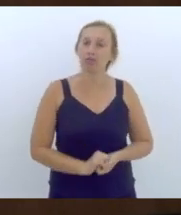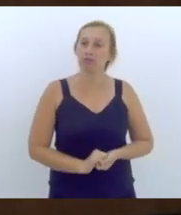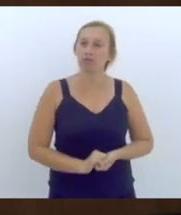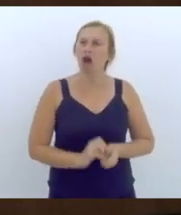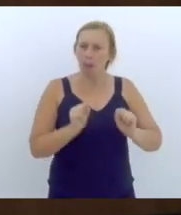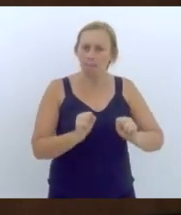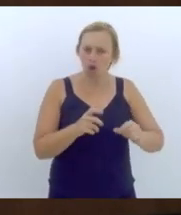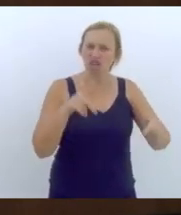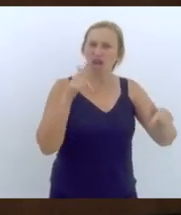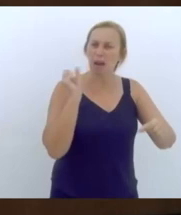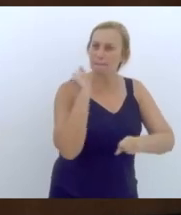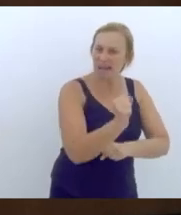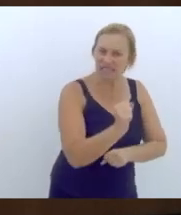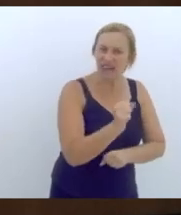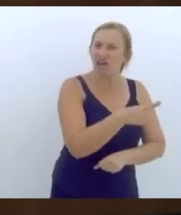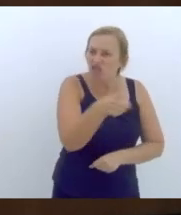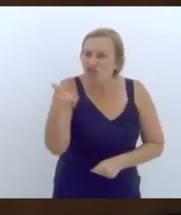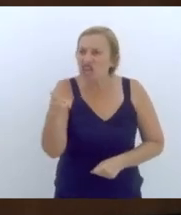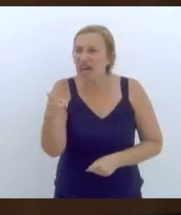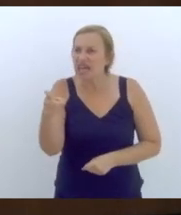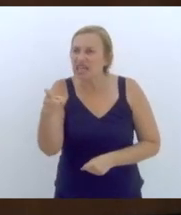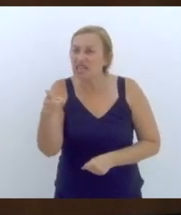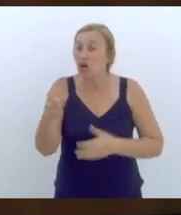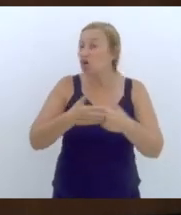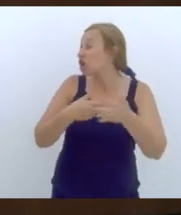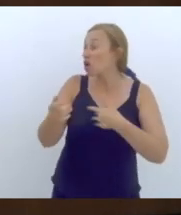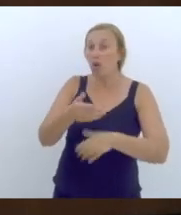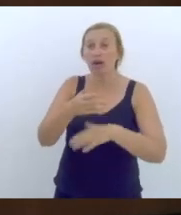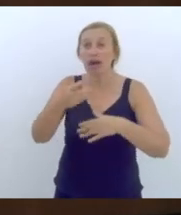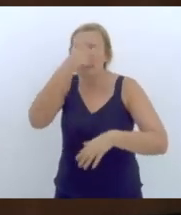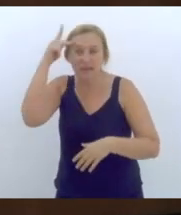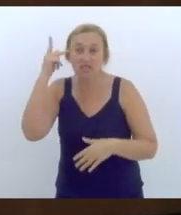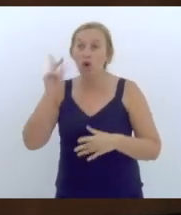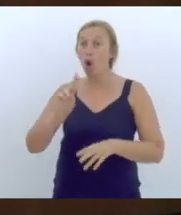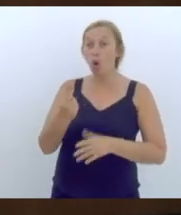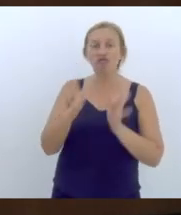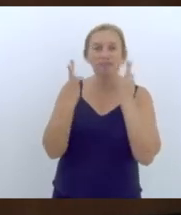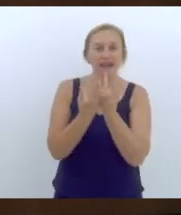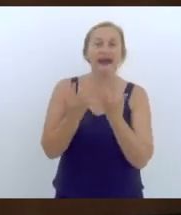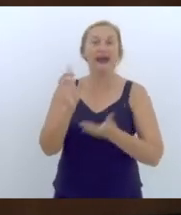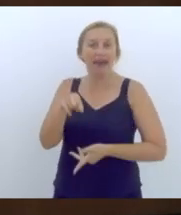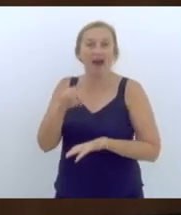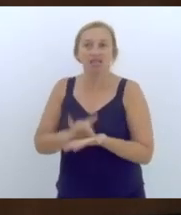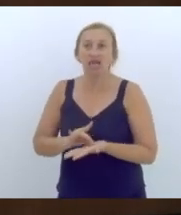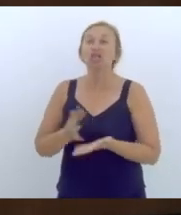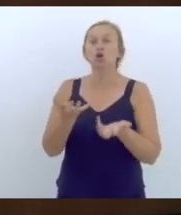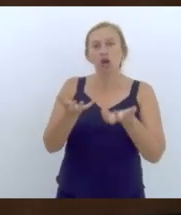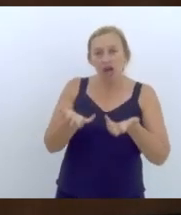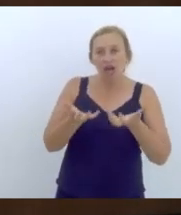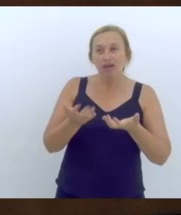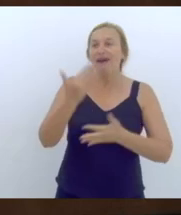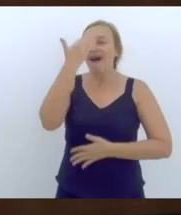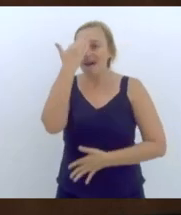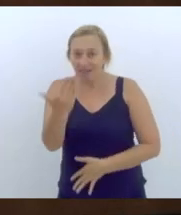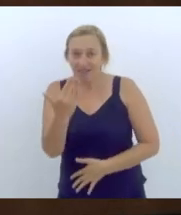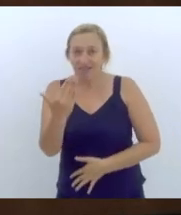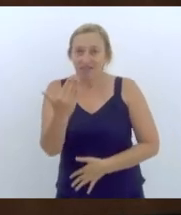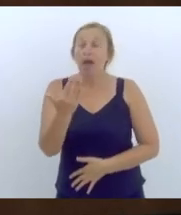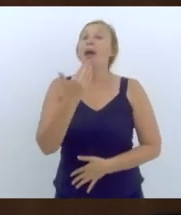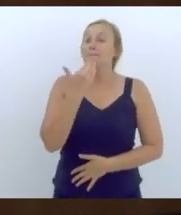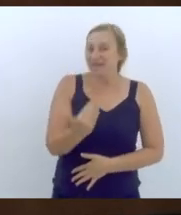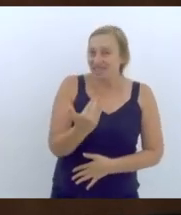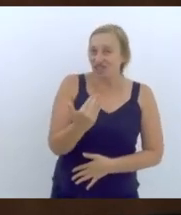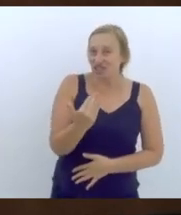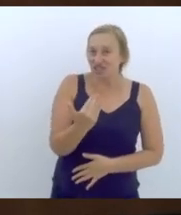Pode pegar e matar um dos senhores, das senhoras, quem tiver lá, o familiar. Essa é a grande realidade. Então, quero agradecer,